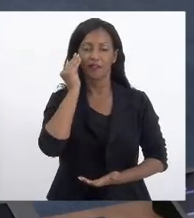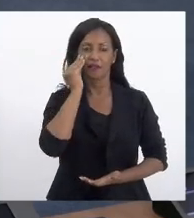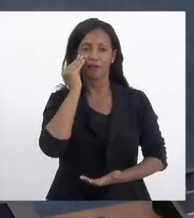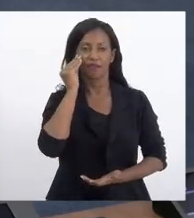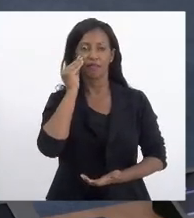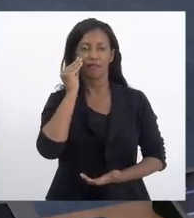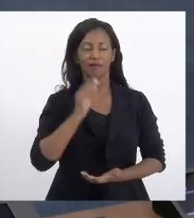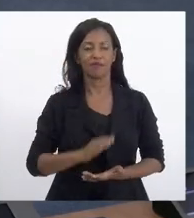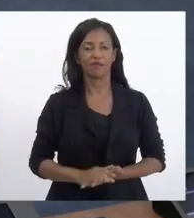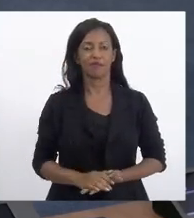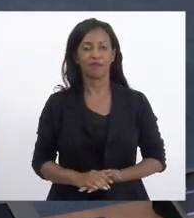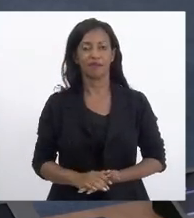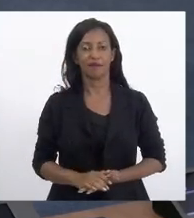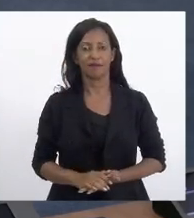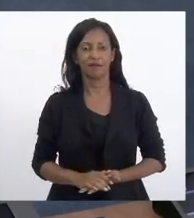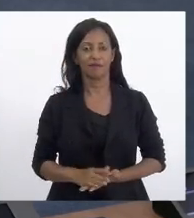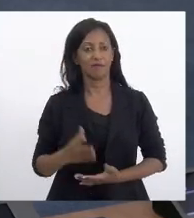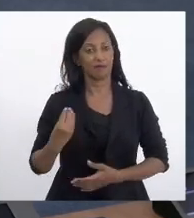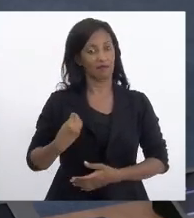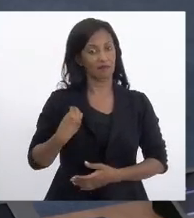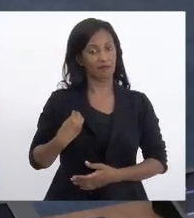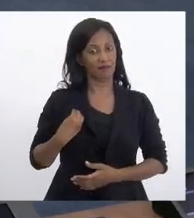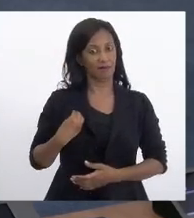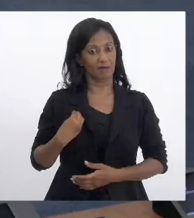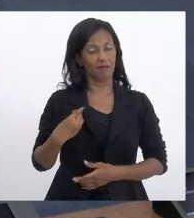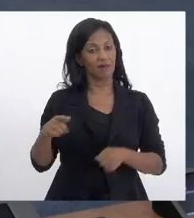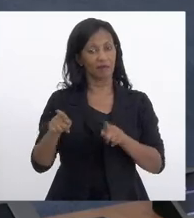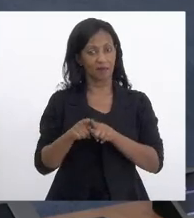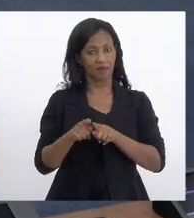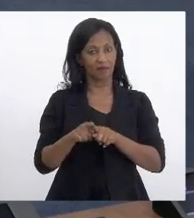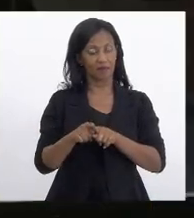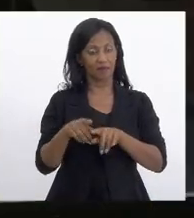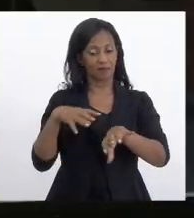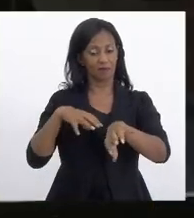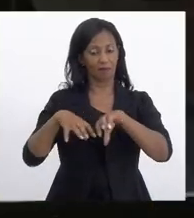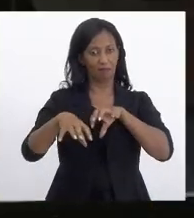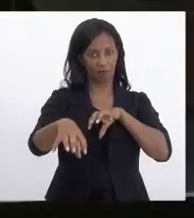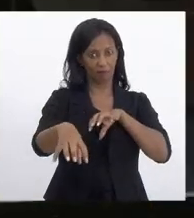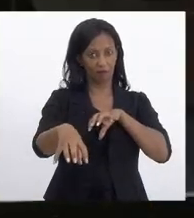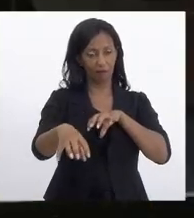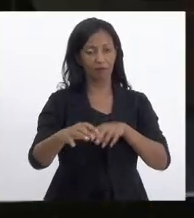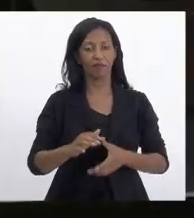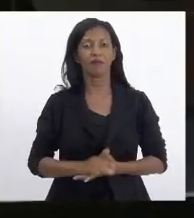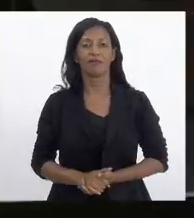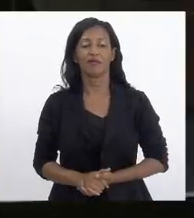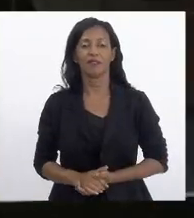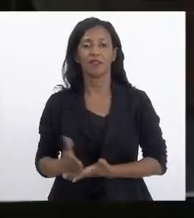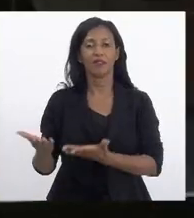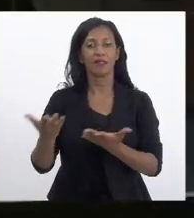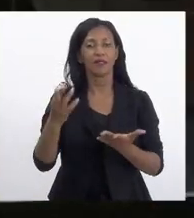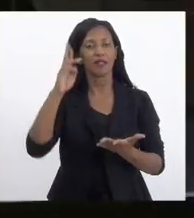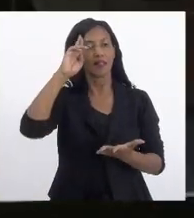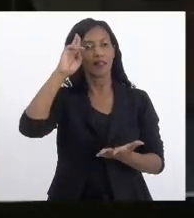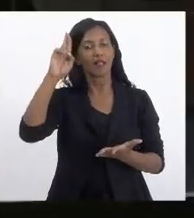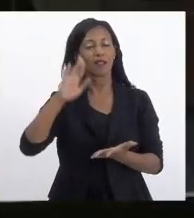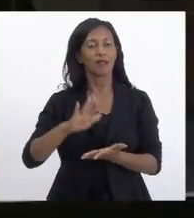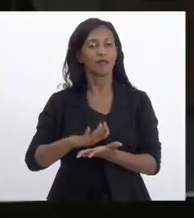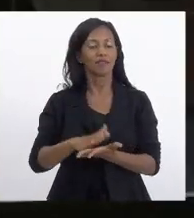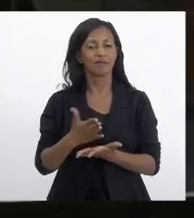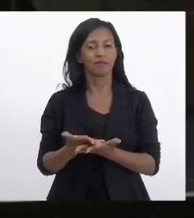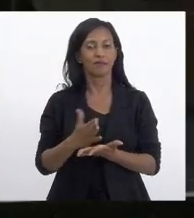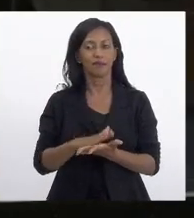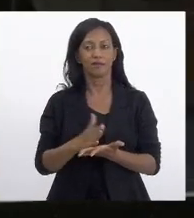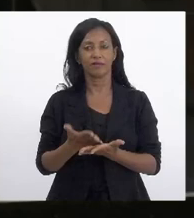assistem de forma presencial ou de forma remota, senhora